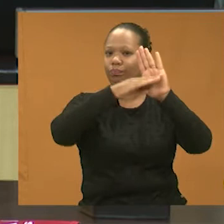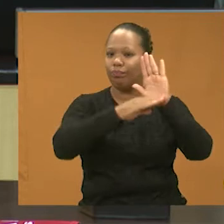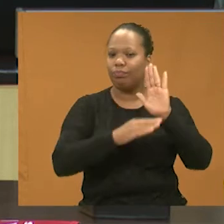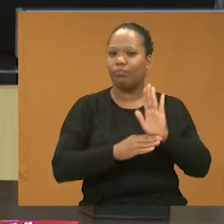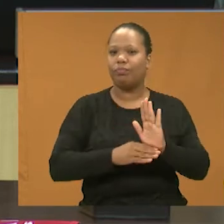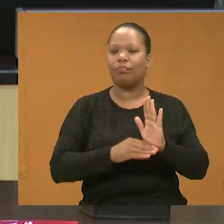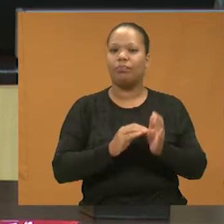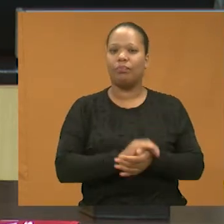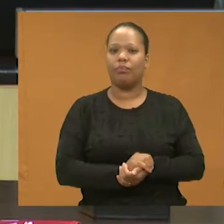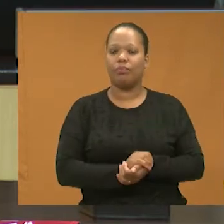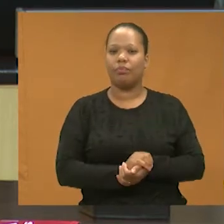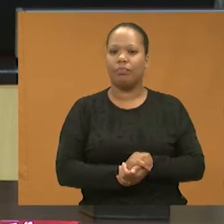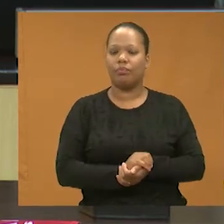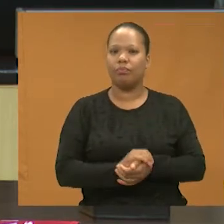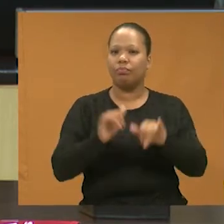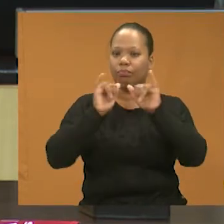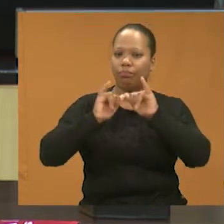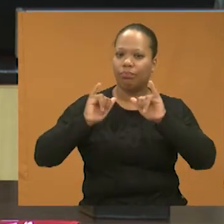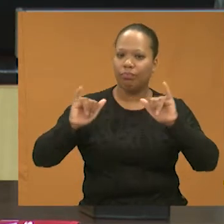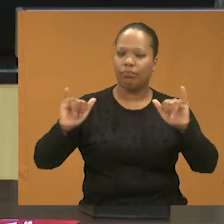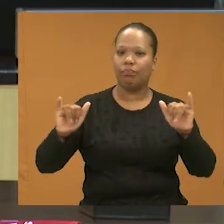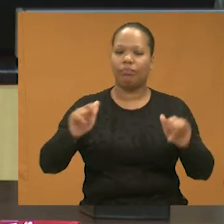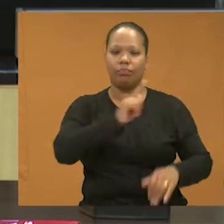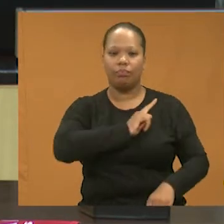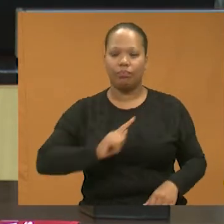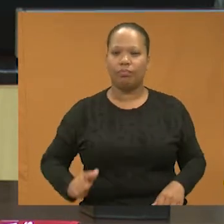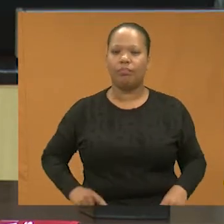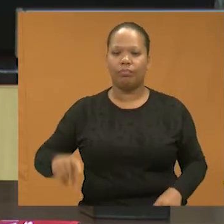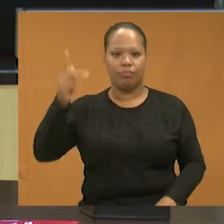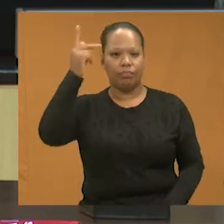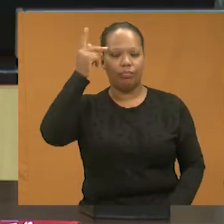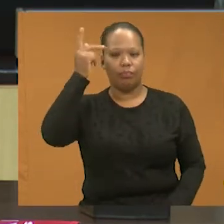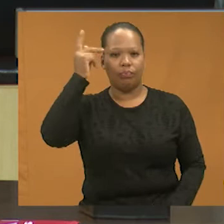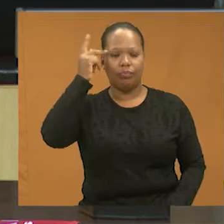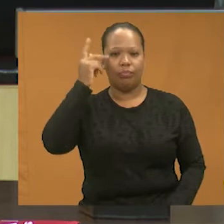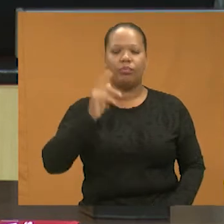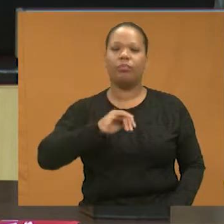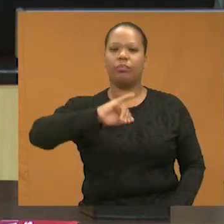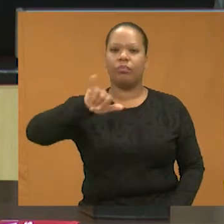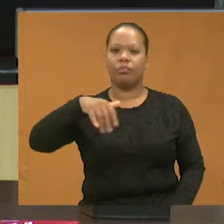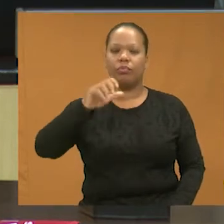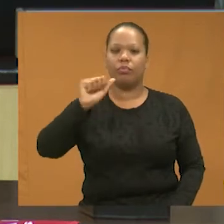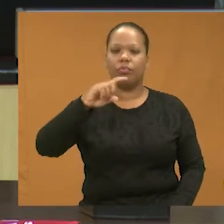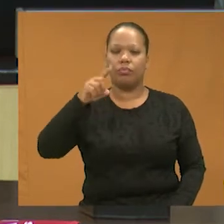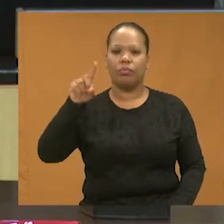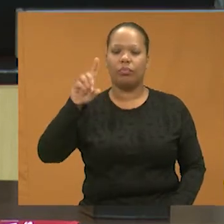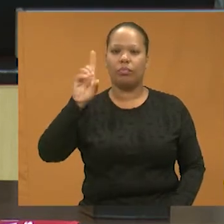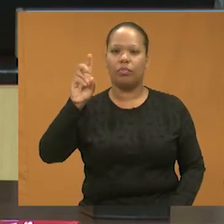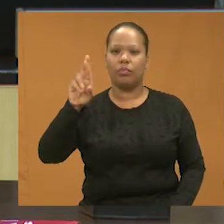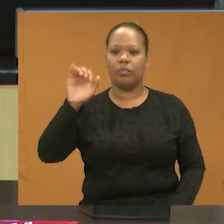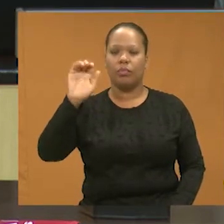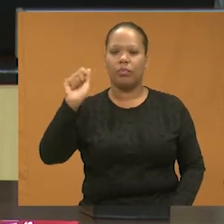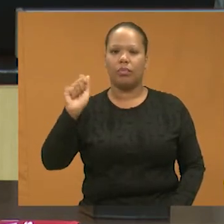formalidades regimentais, seja oficiado ao governador do Estado de São Paulo, senhor João Dória Júnior, solicitando